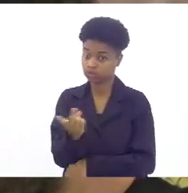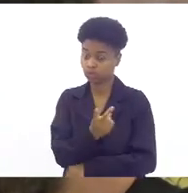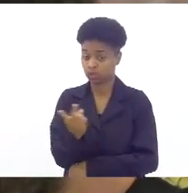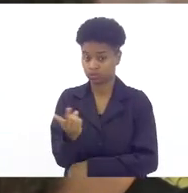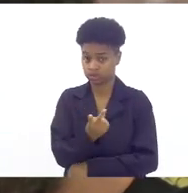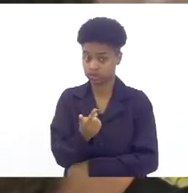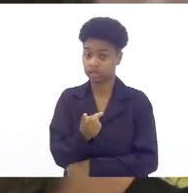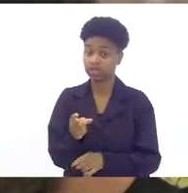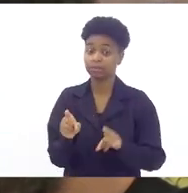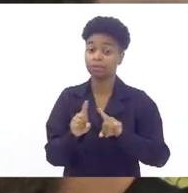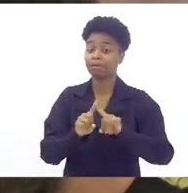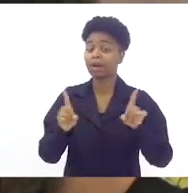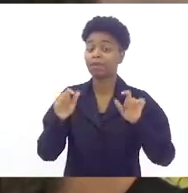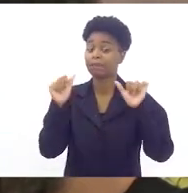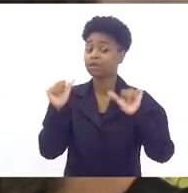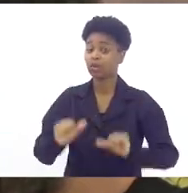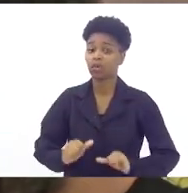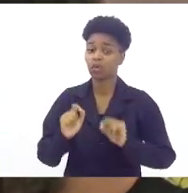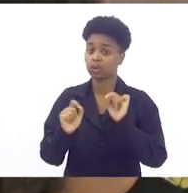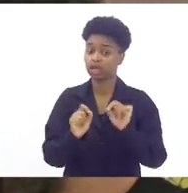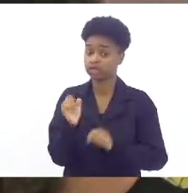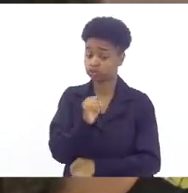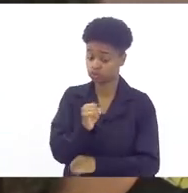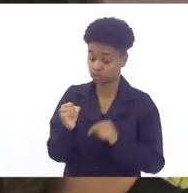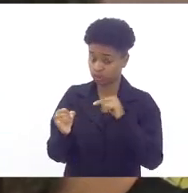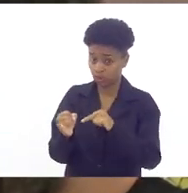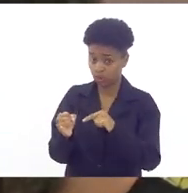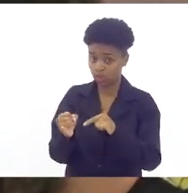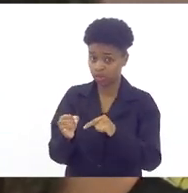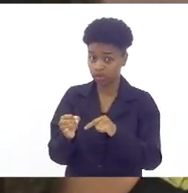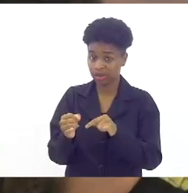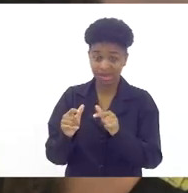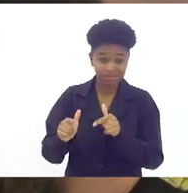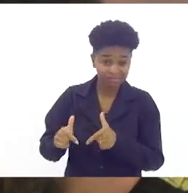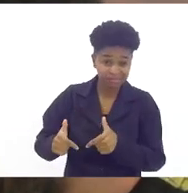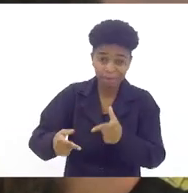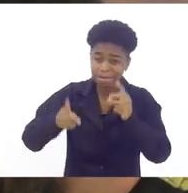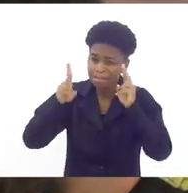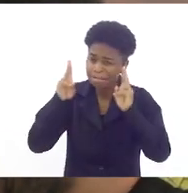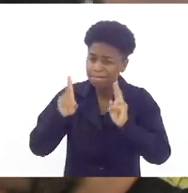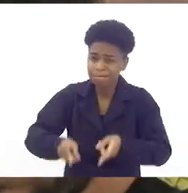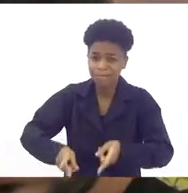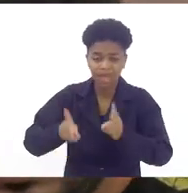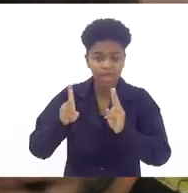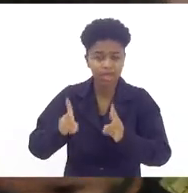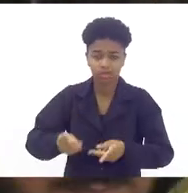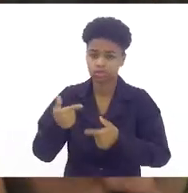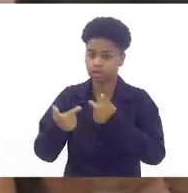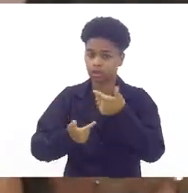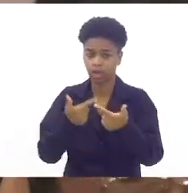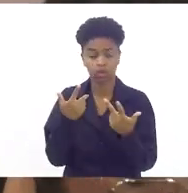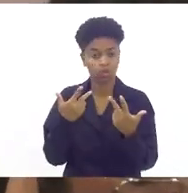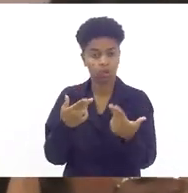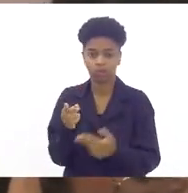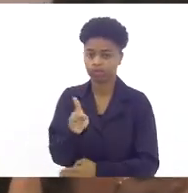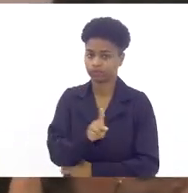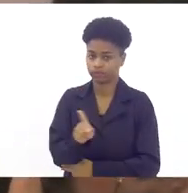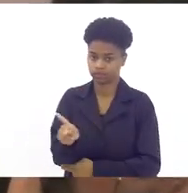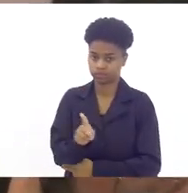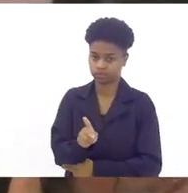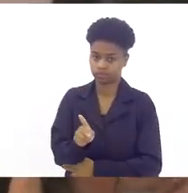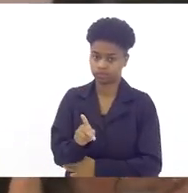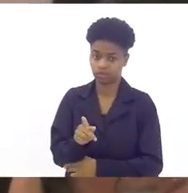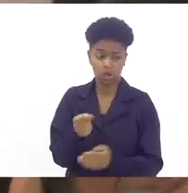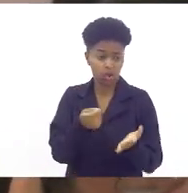dois e o pior de tudo os instrutores ele exercem a mesma função que o professor eles